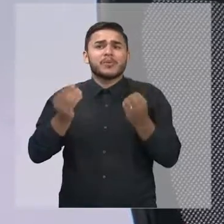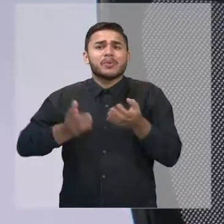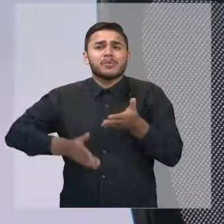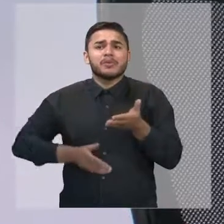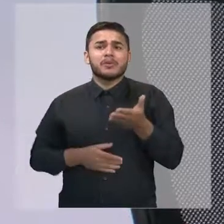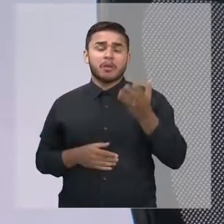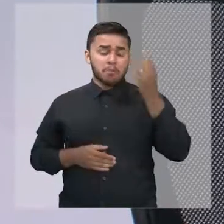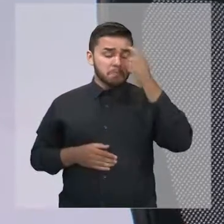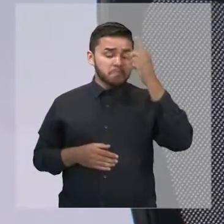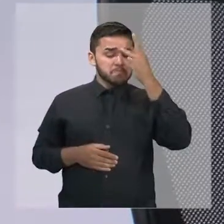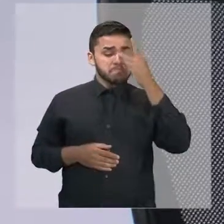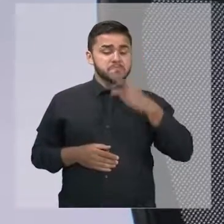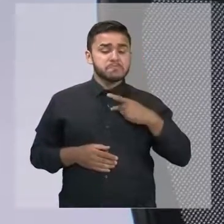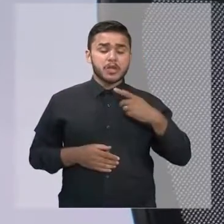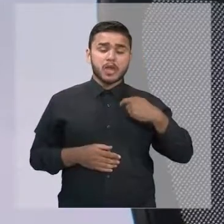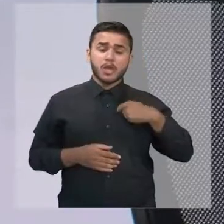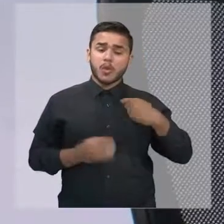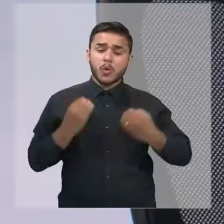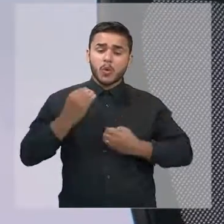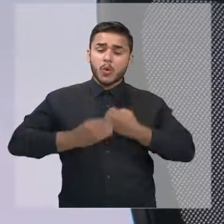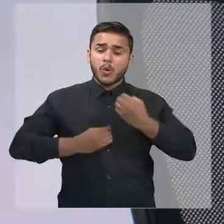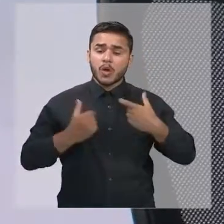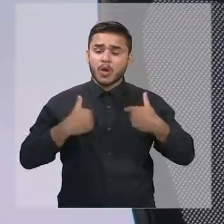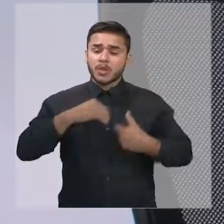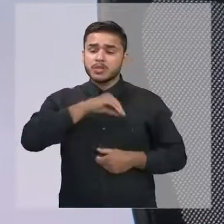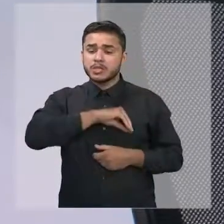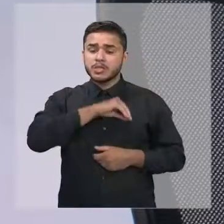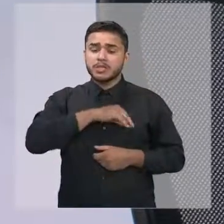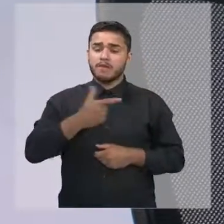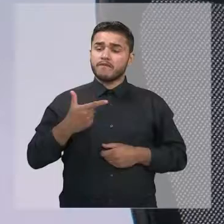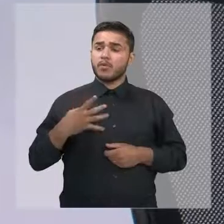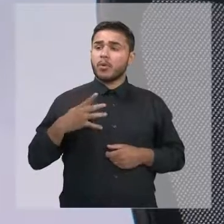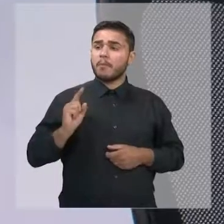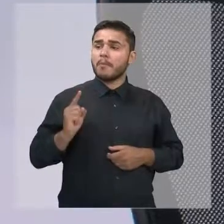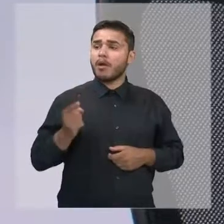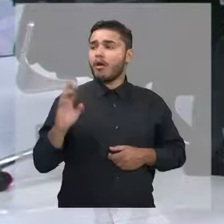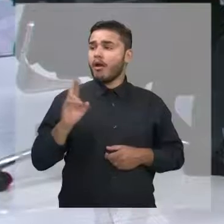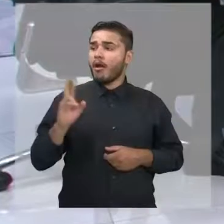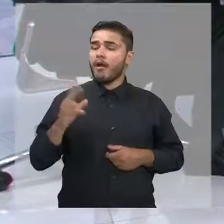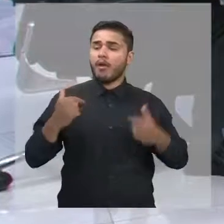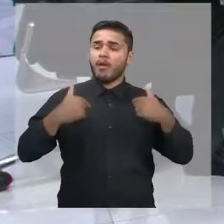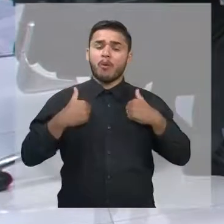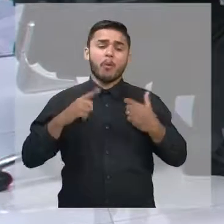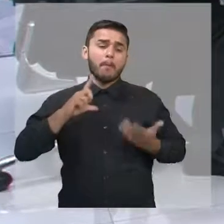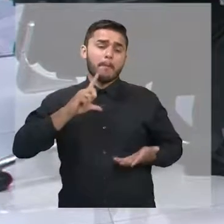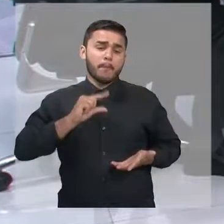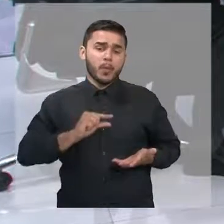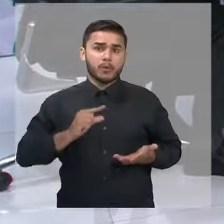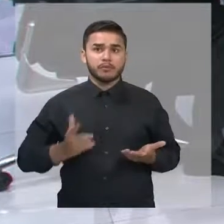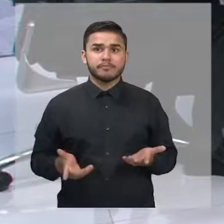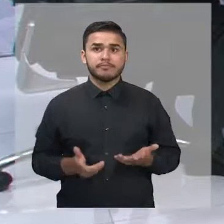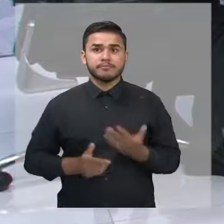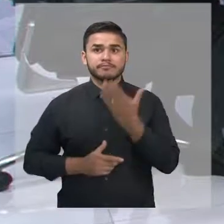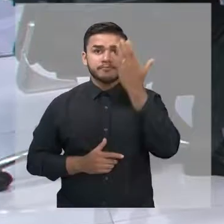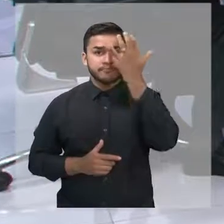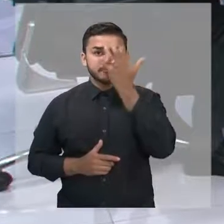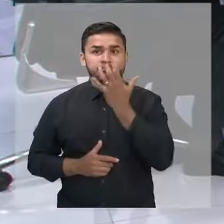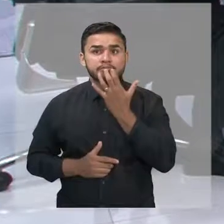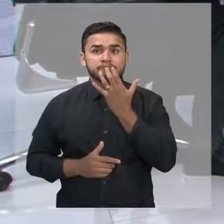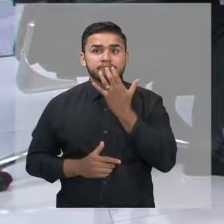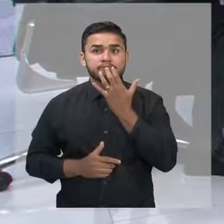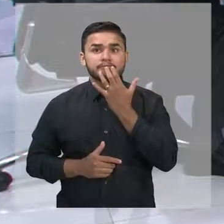informações aparecem, você percebe que o problema ainda é maior. Quer dizer, o salário que ele diz que não consegue sobreviver, que é de 24 mil, na verdade não é de 24